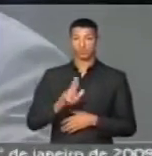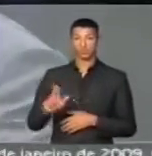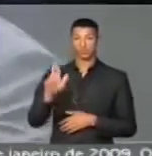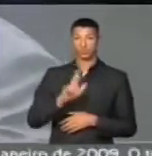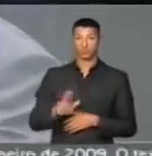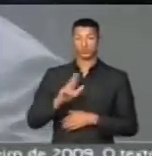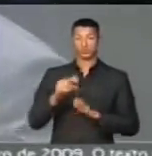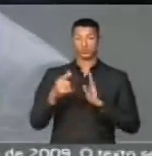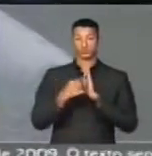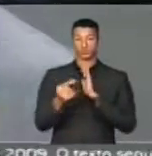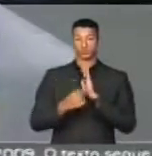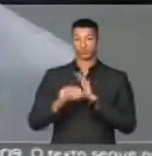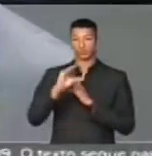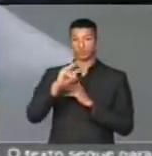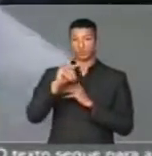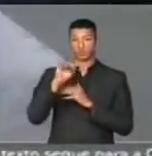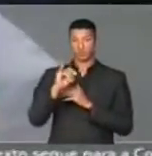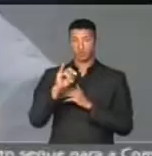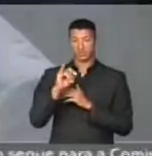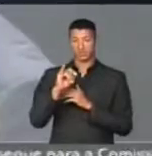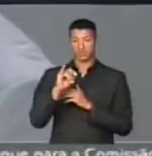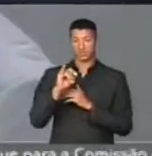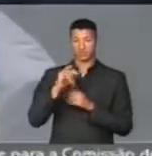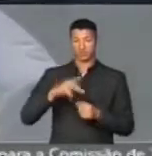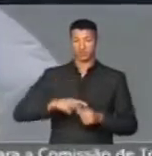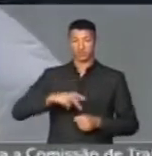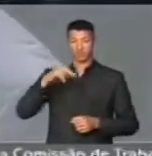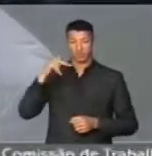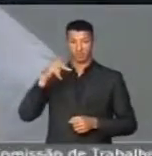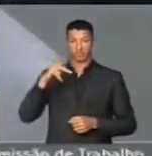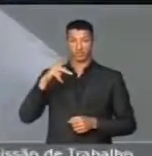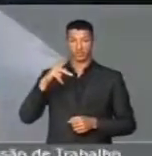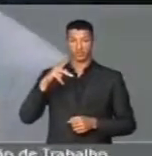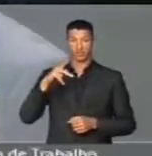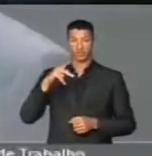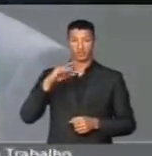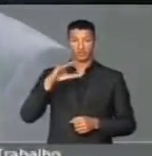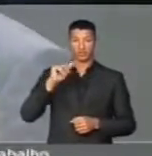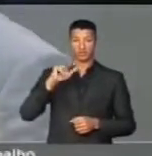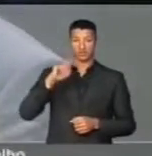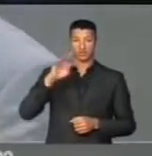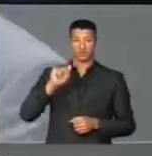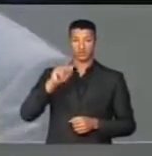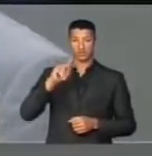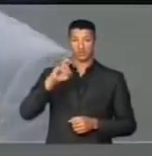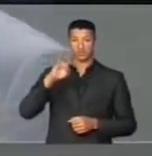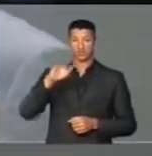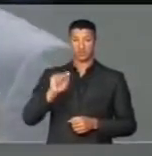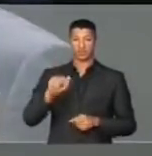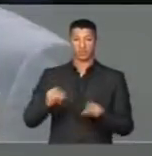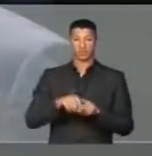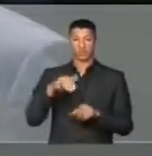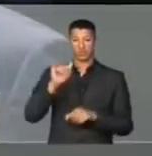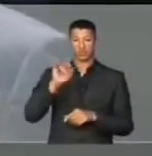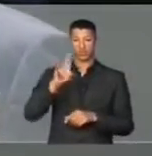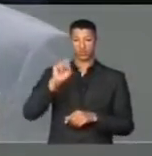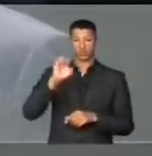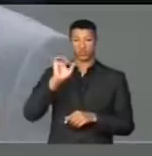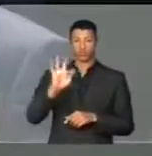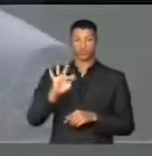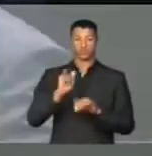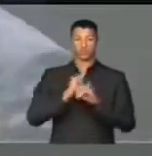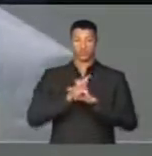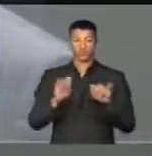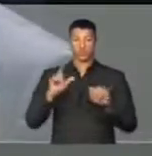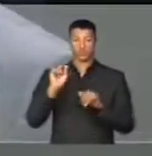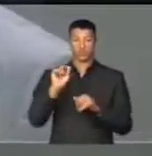utilização de requerimentos na CPI da Petrobras, Cata Preta, IUCEF, dizer